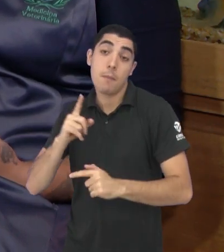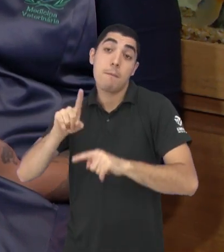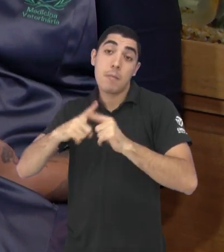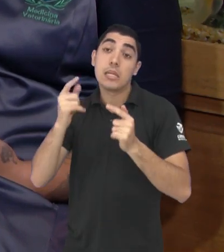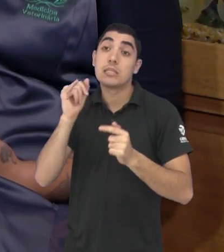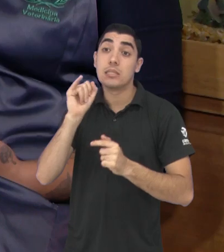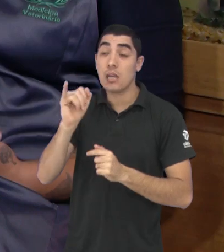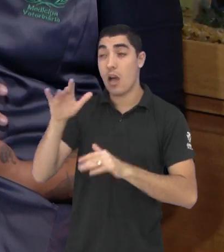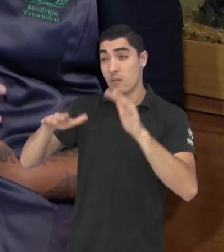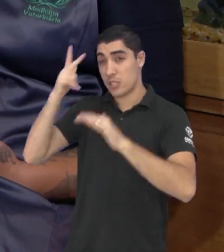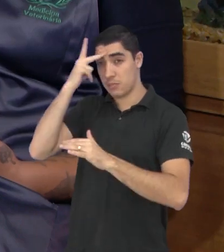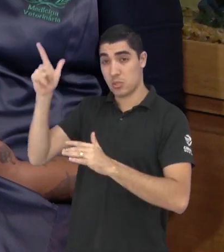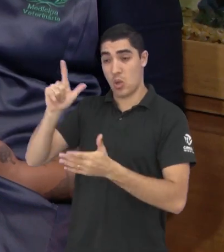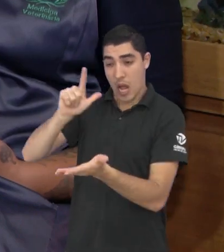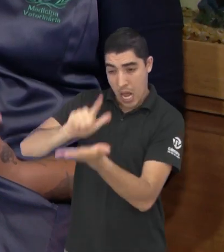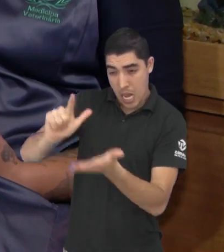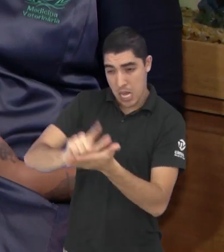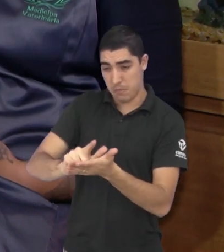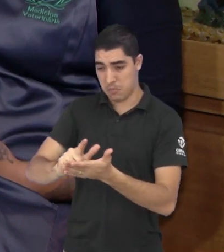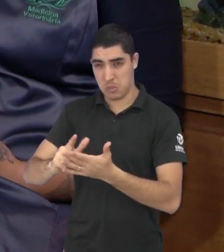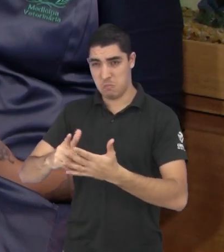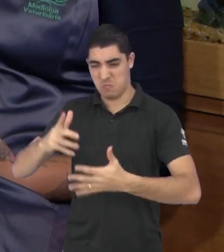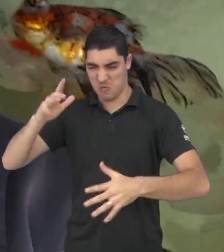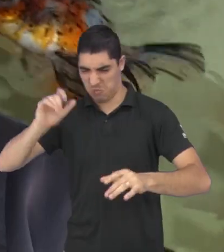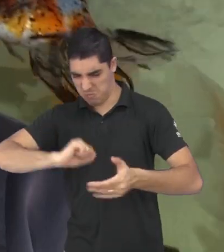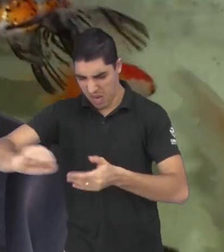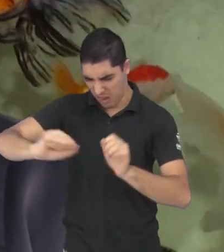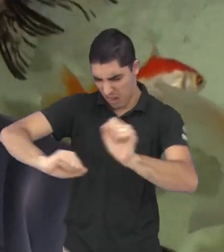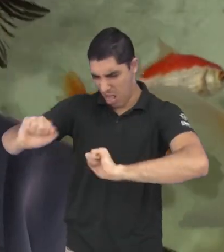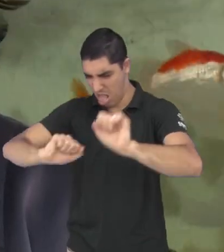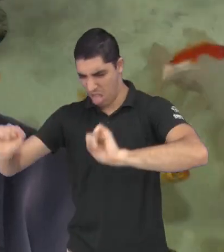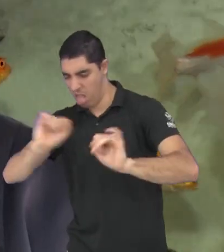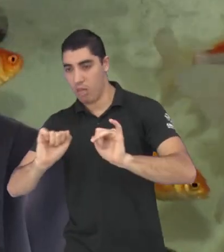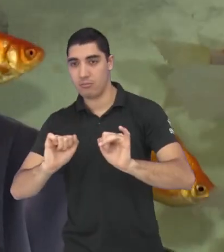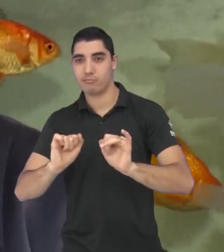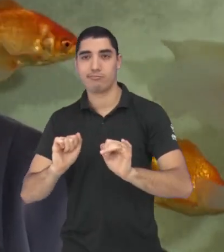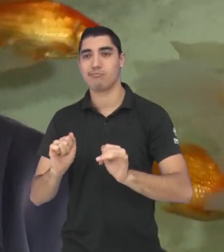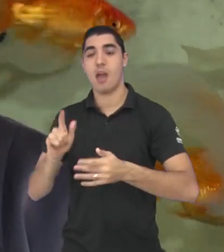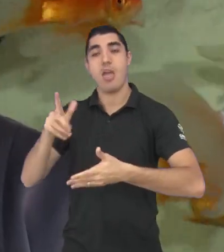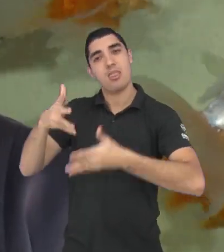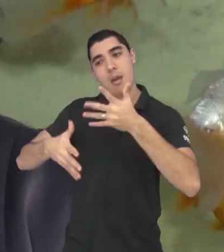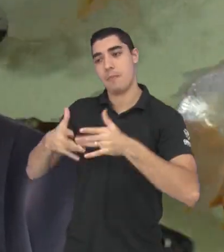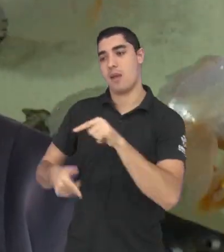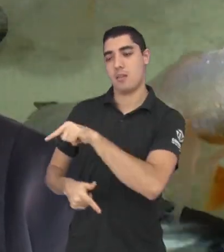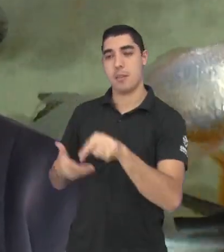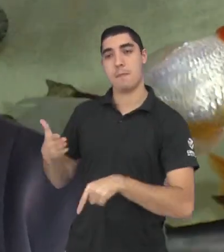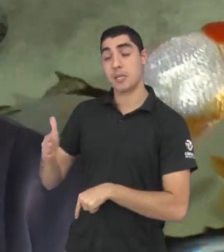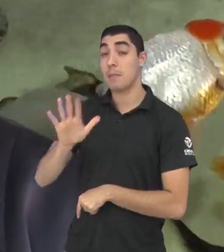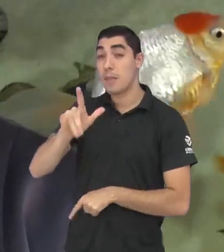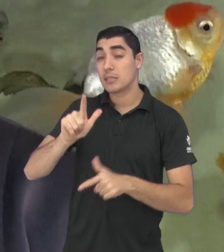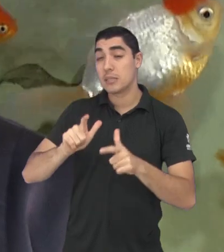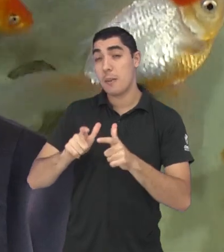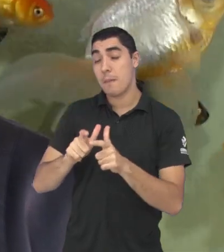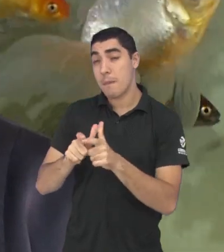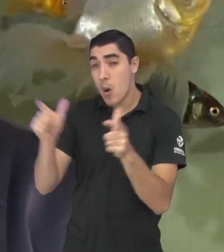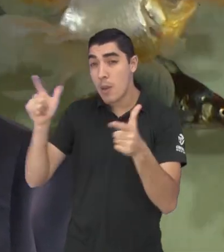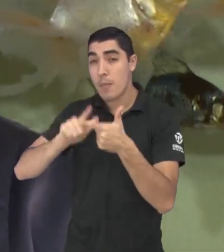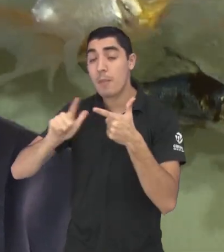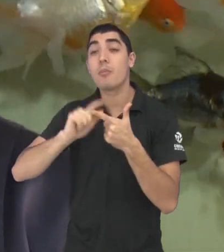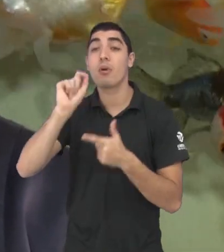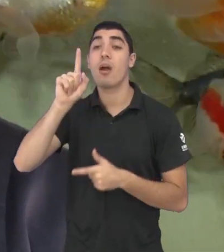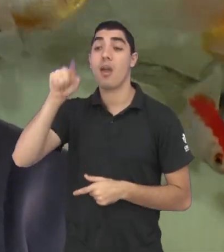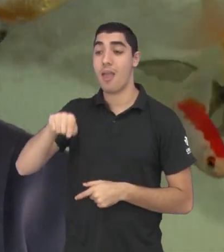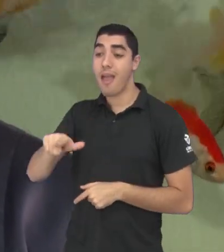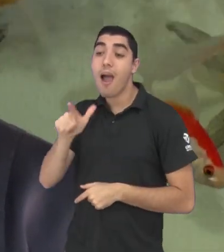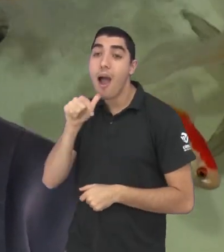uma limpeza é feita de forma muito brusca. O que mais acontece mesmo, assim, de longe, é a troca de